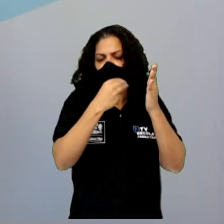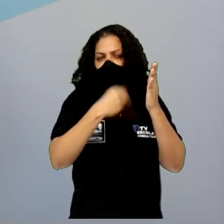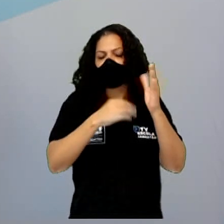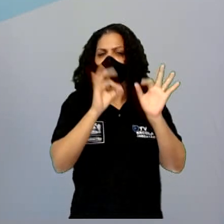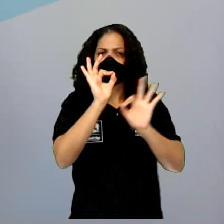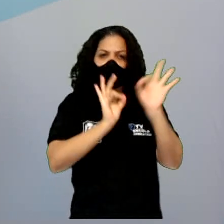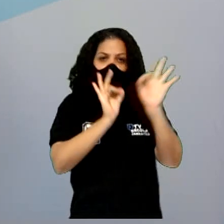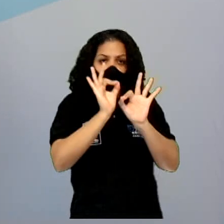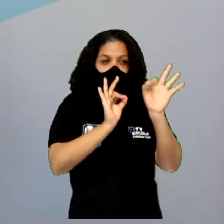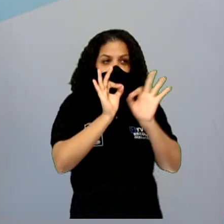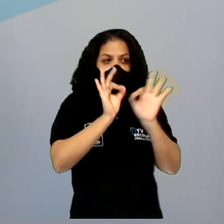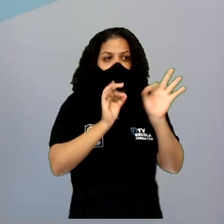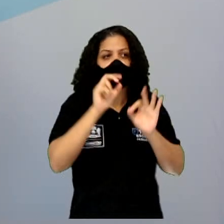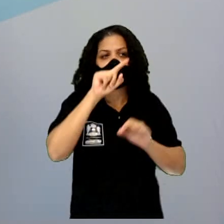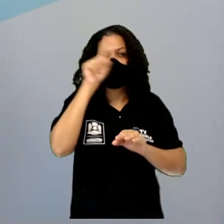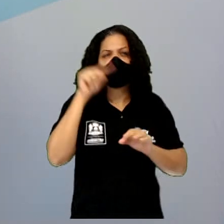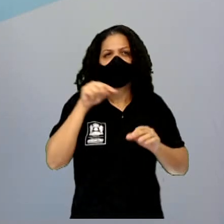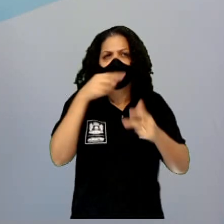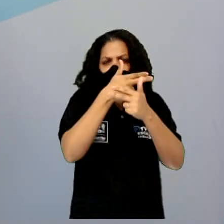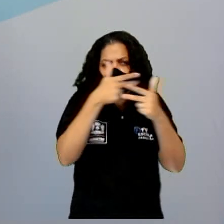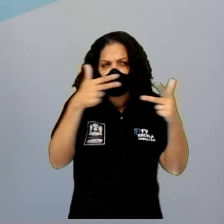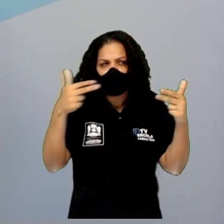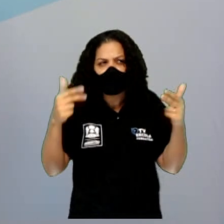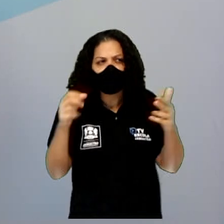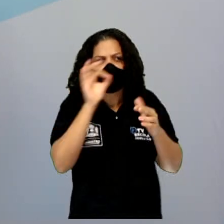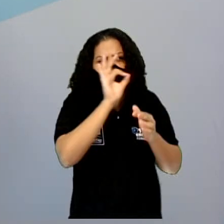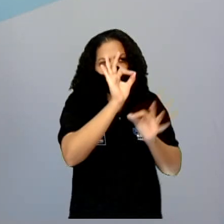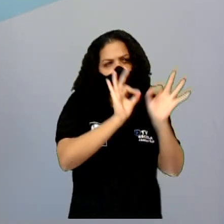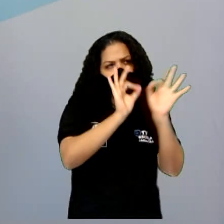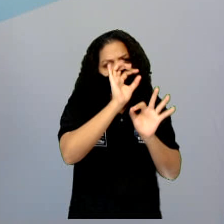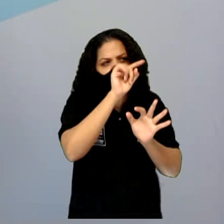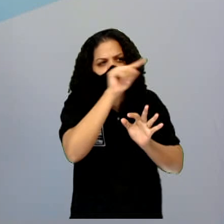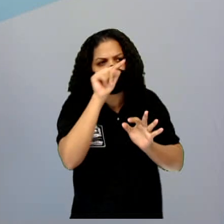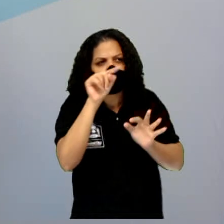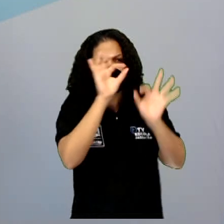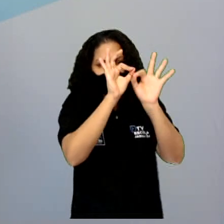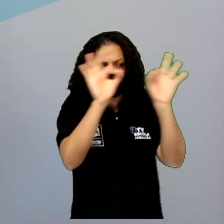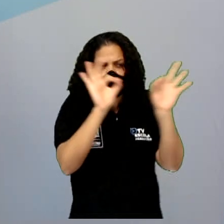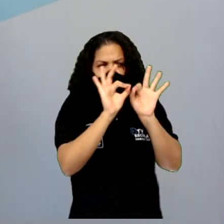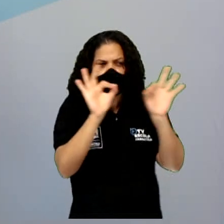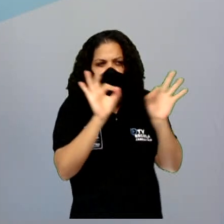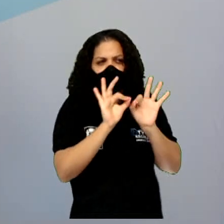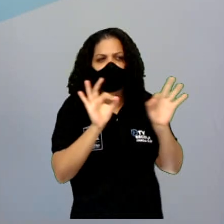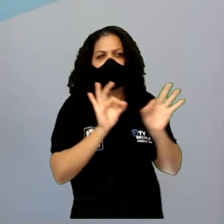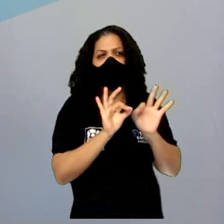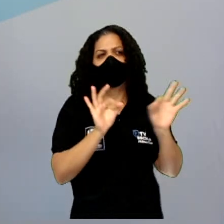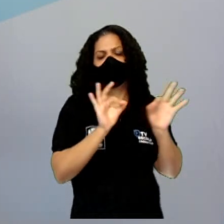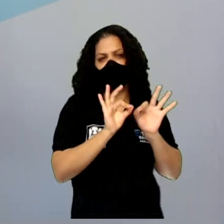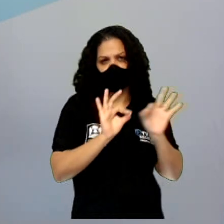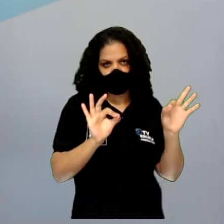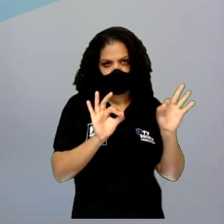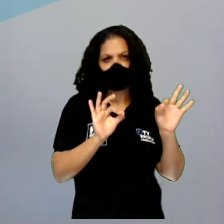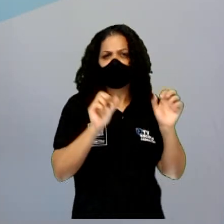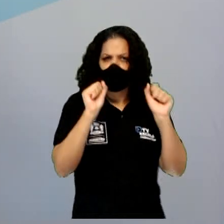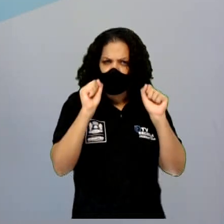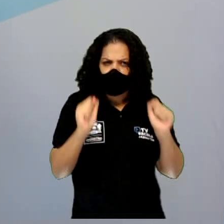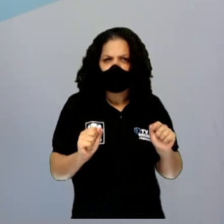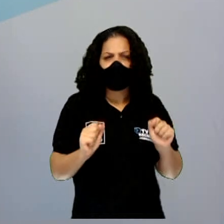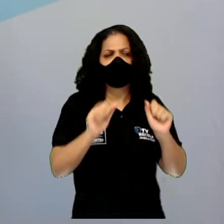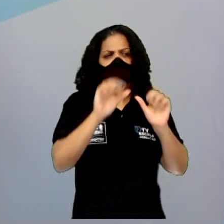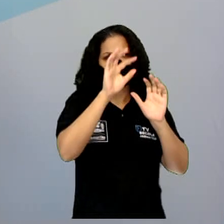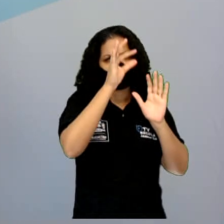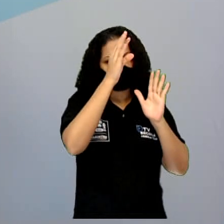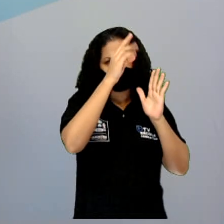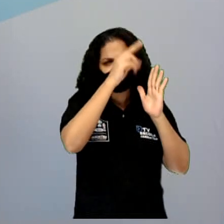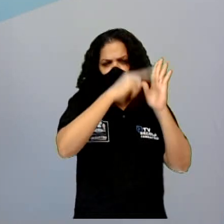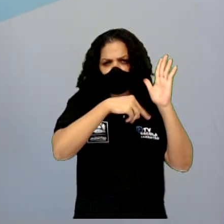pontuação adequados para aquela frase. Todas as frases vocês coloquem lá, pode fazer uma lista grande no caderno e